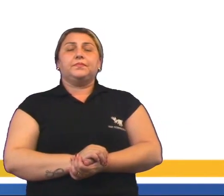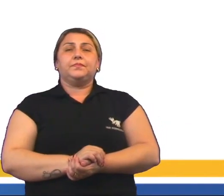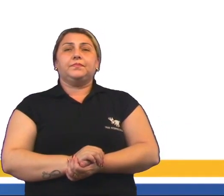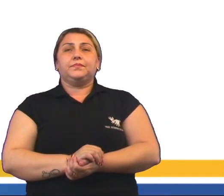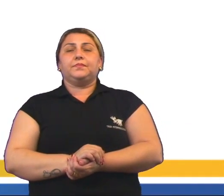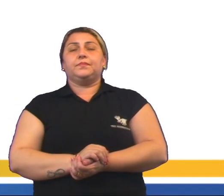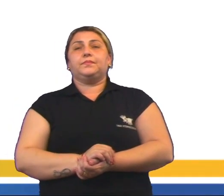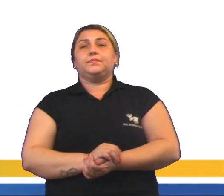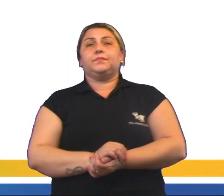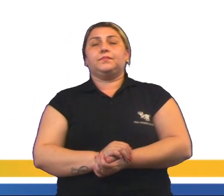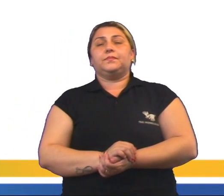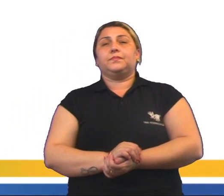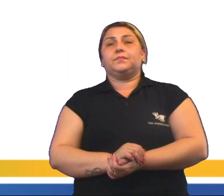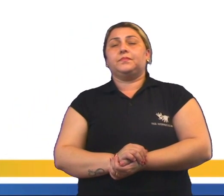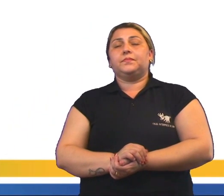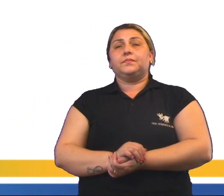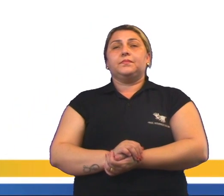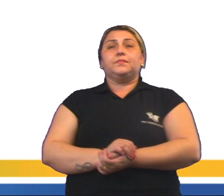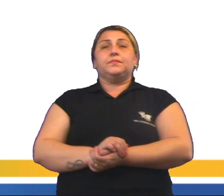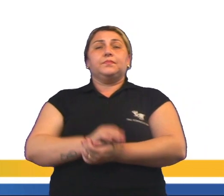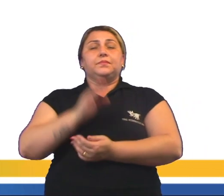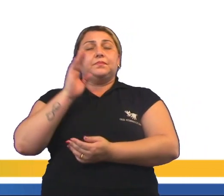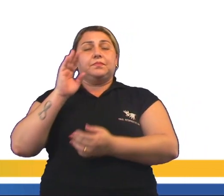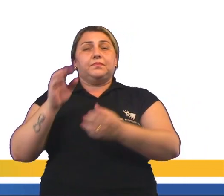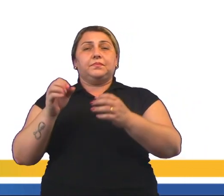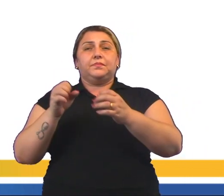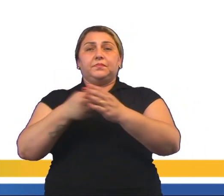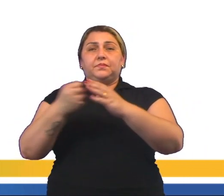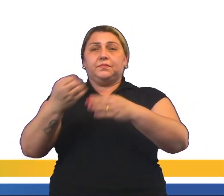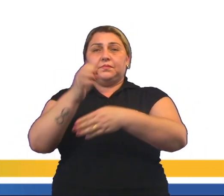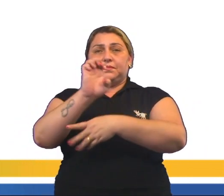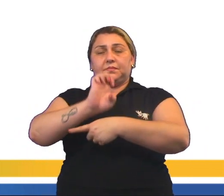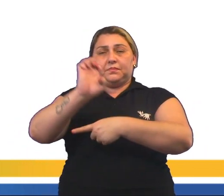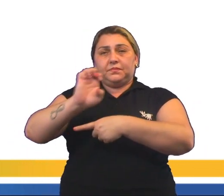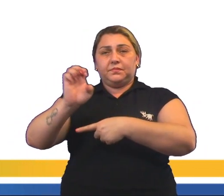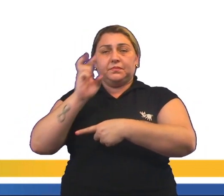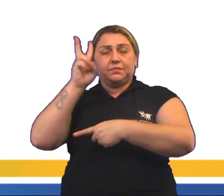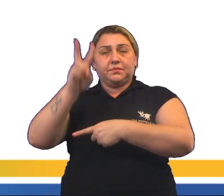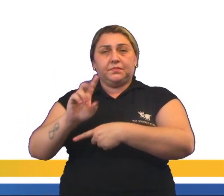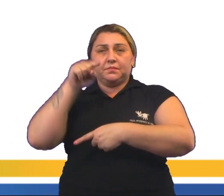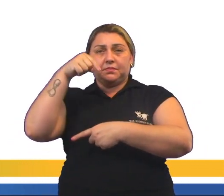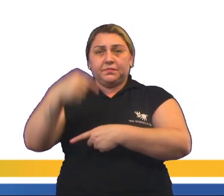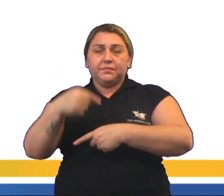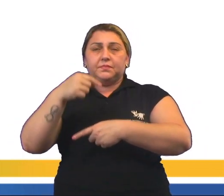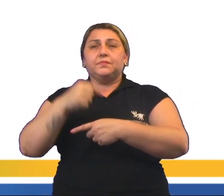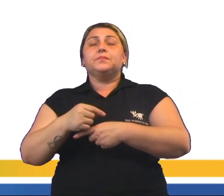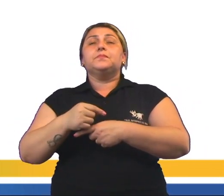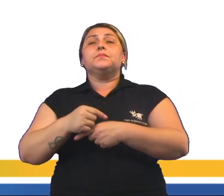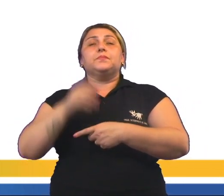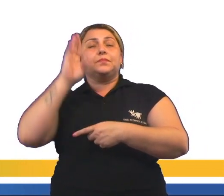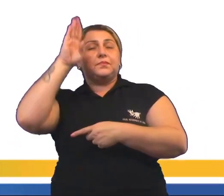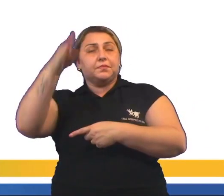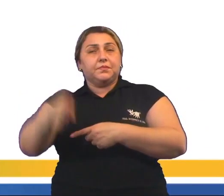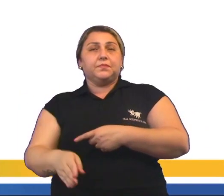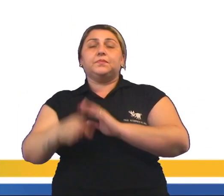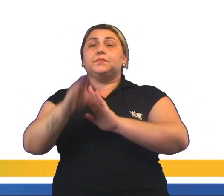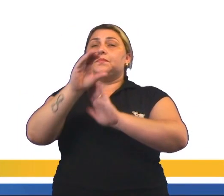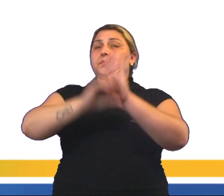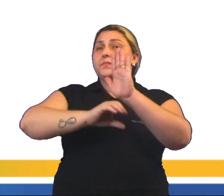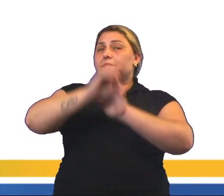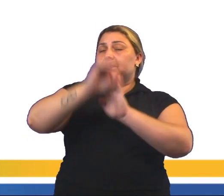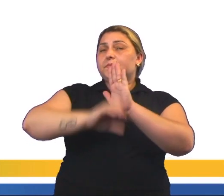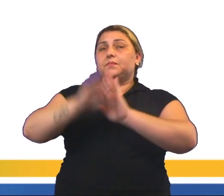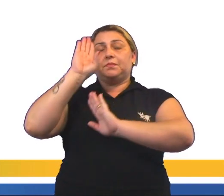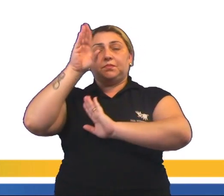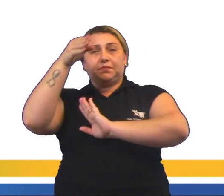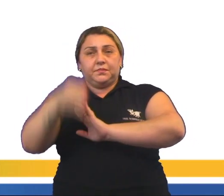lá. Princípios da estatística. Veremos a seguir os princípios, conceitos e